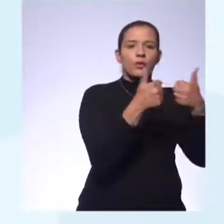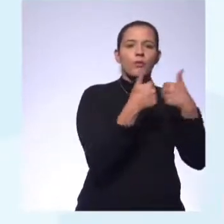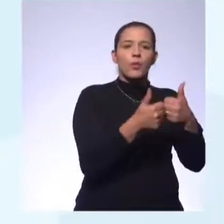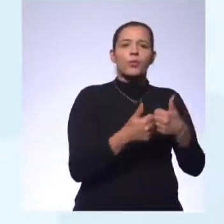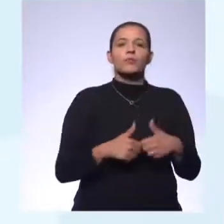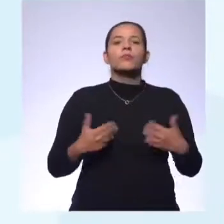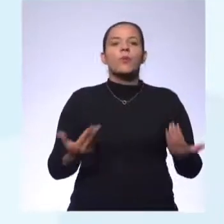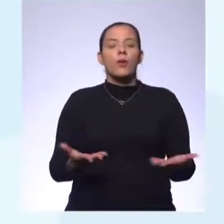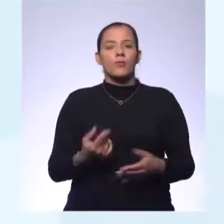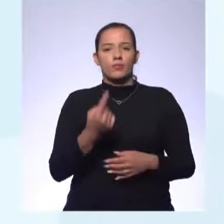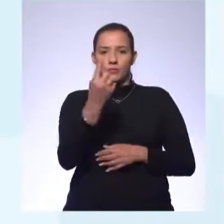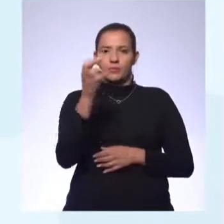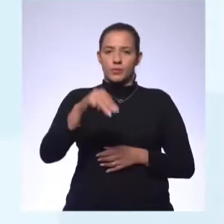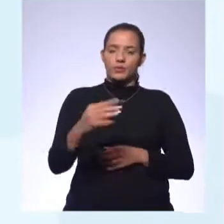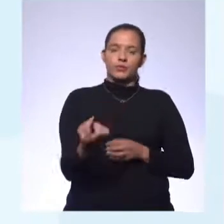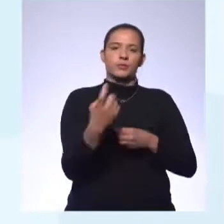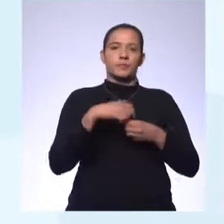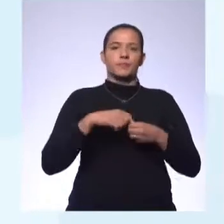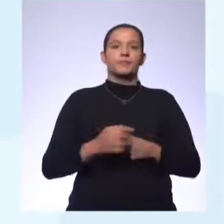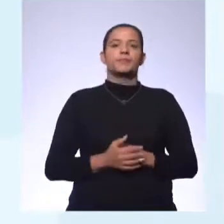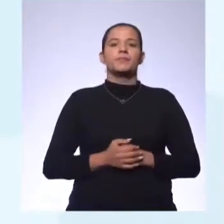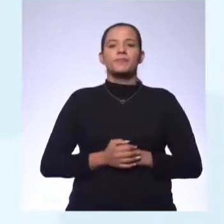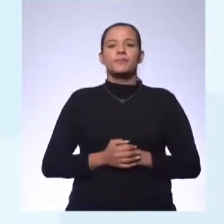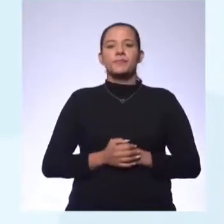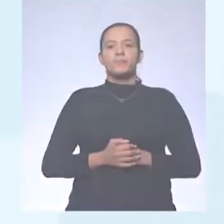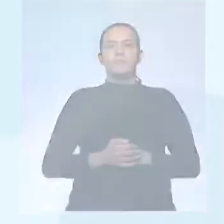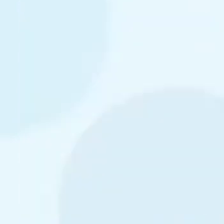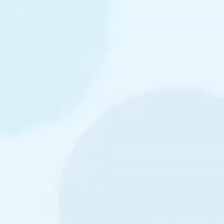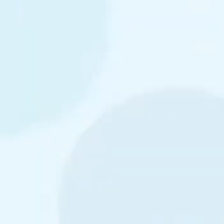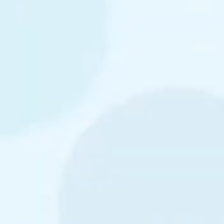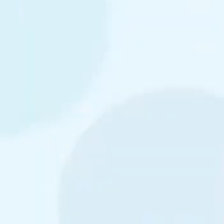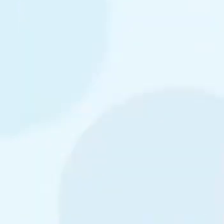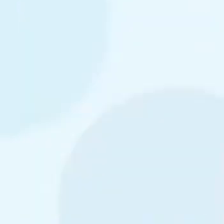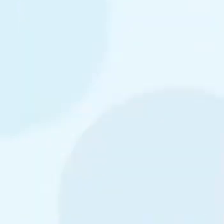ônibus? Então, em um minutinho, a gente já volta.